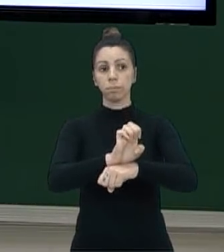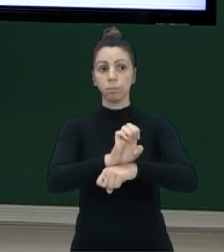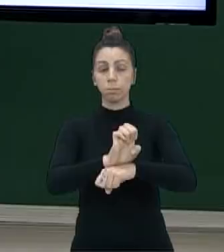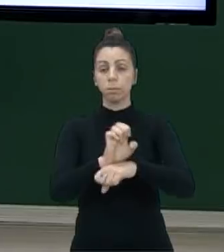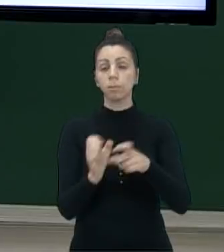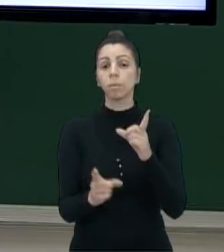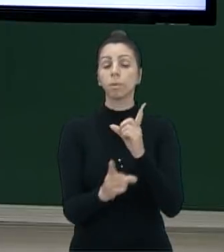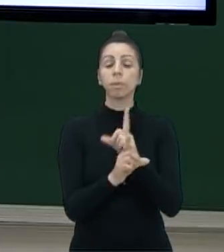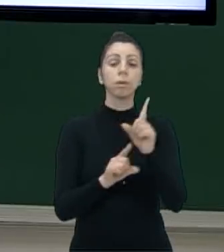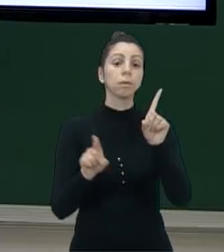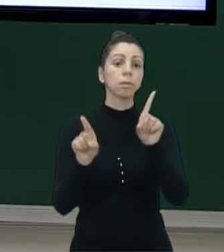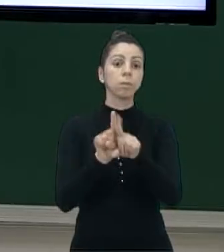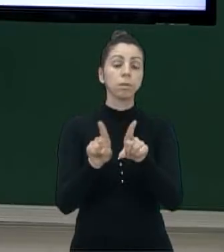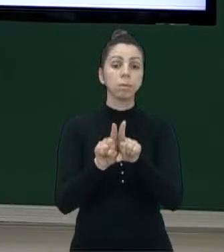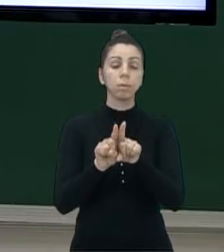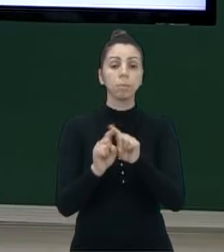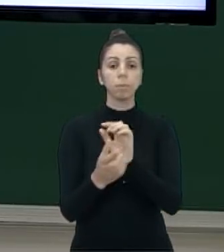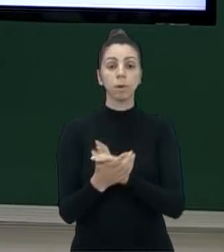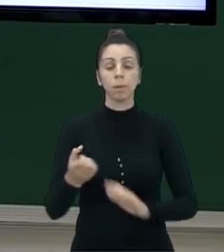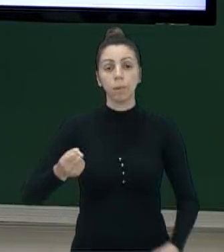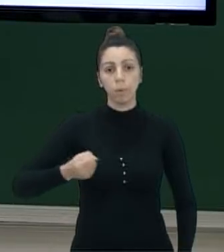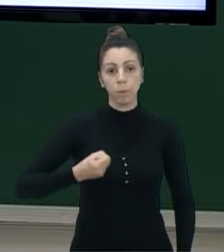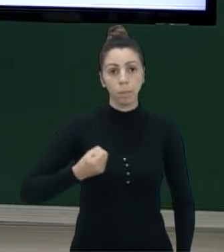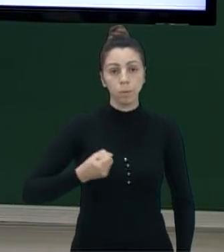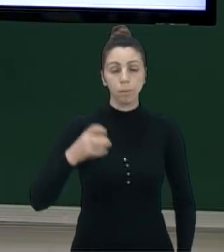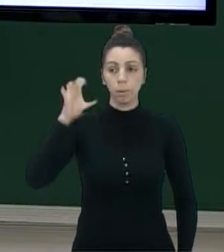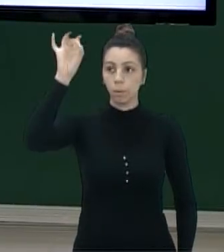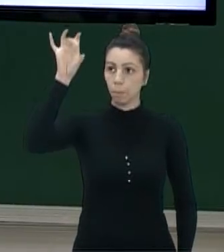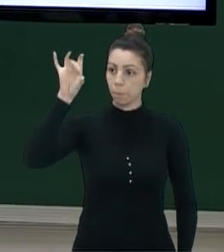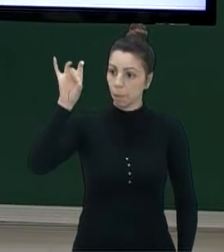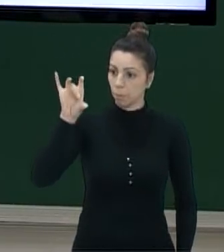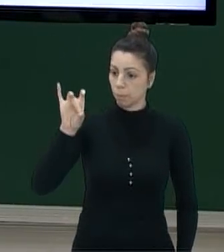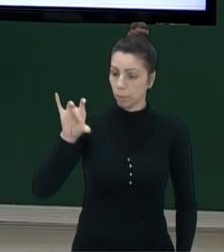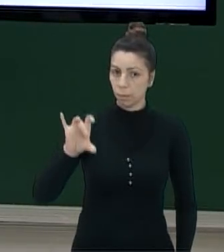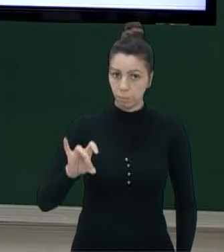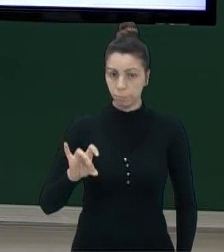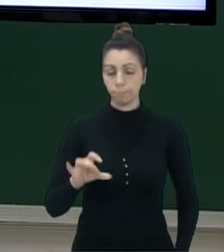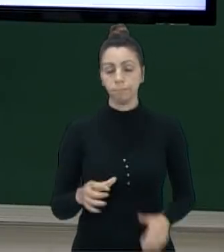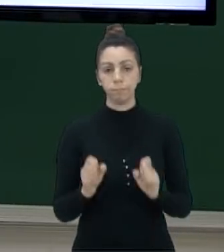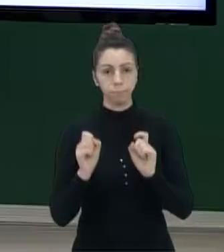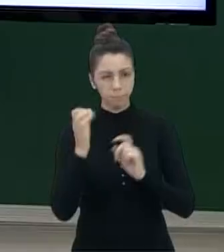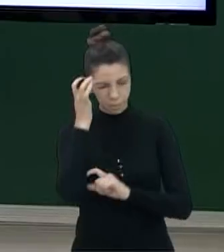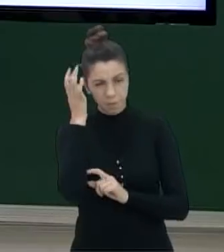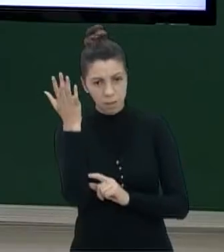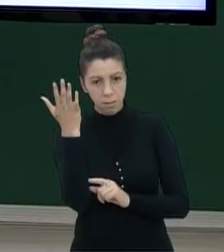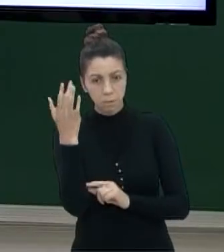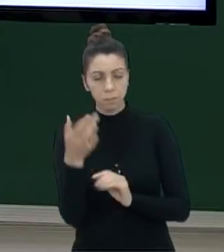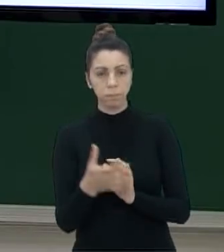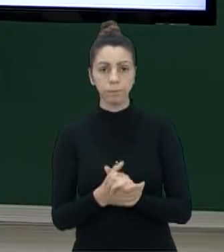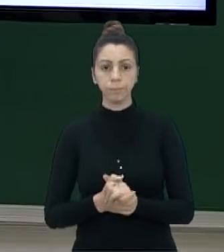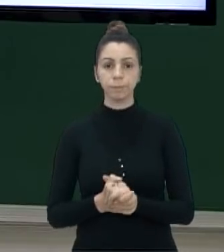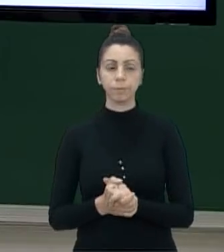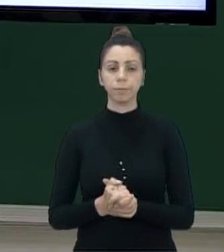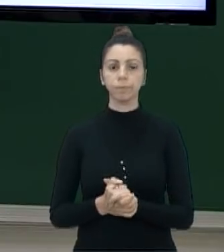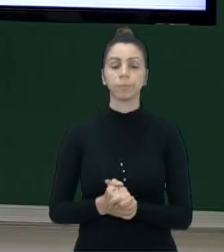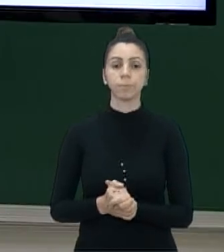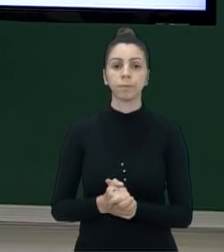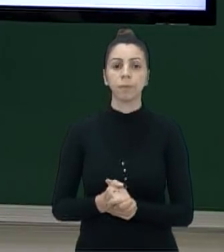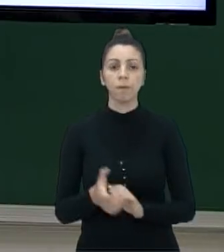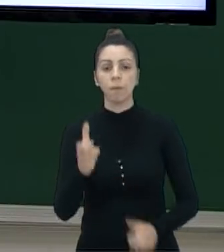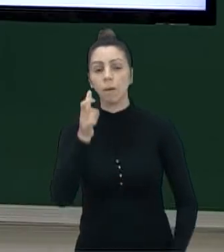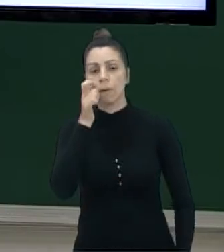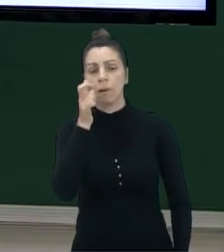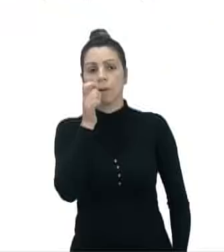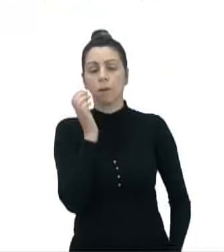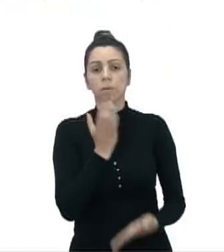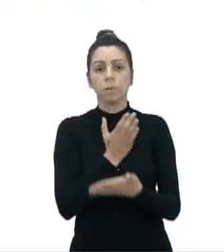e localizou o par ordenado de cada um deles. Fácil, né? Então, fica bem interessante ali quando